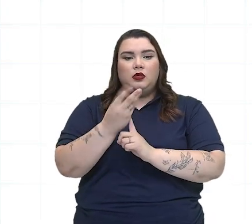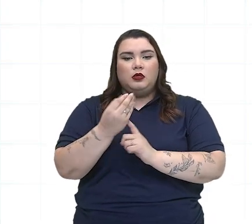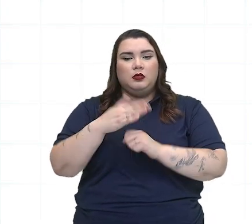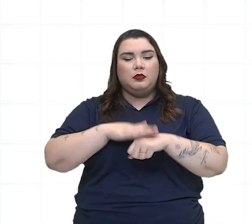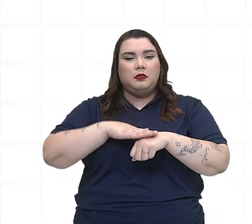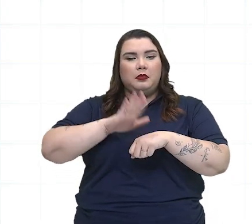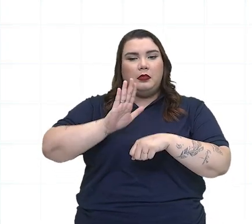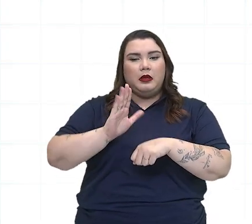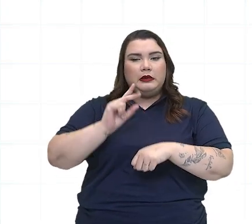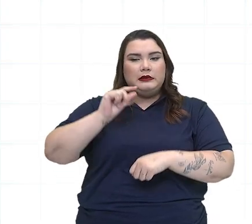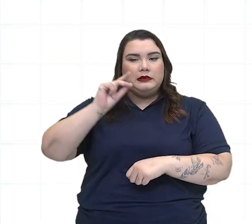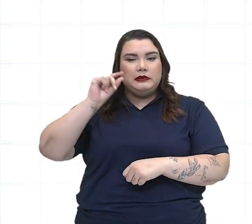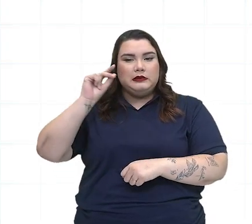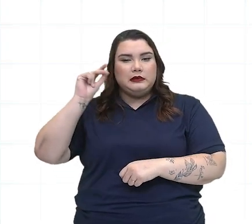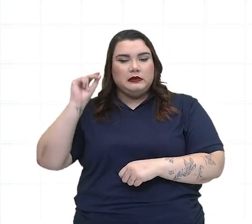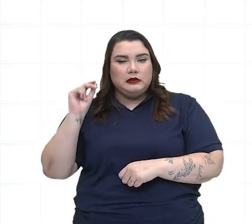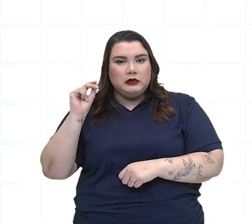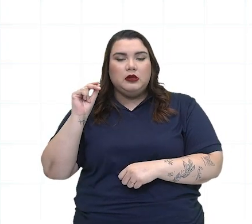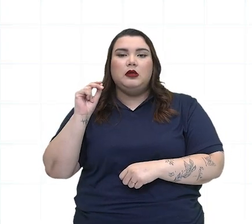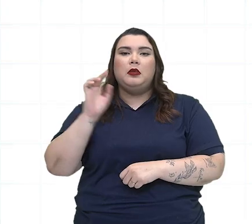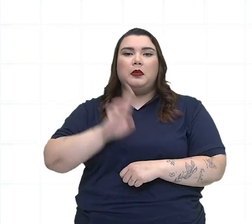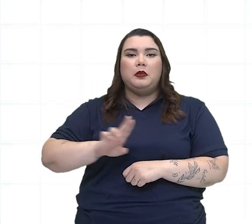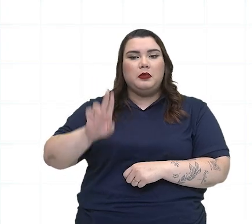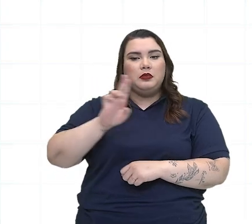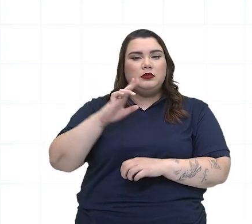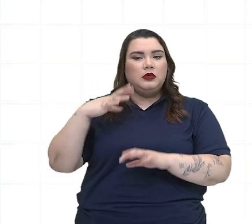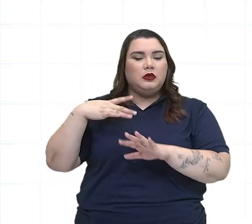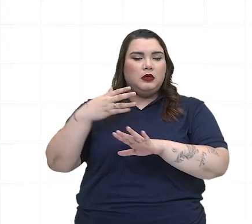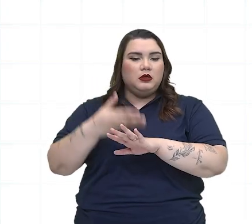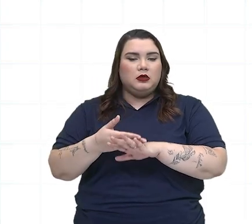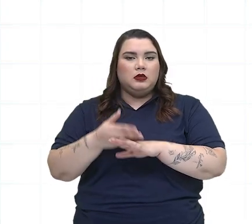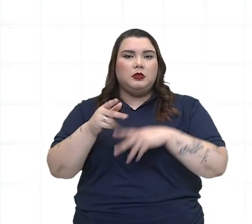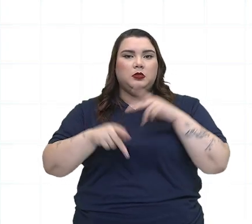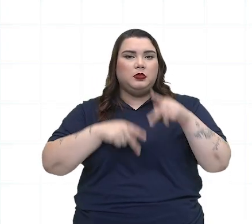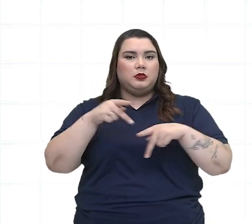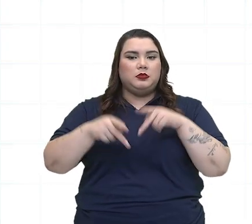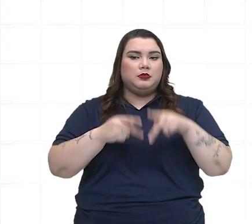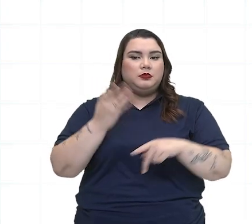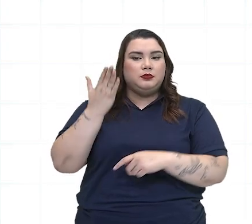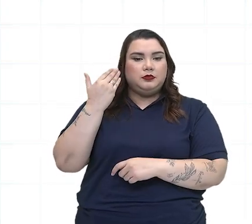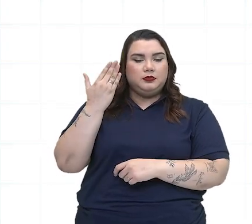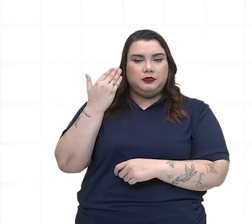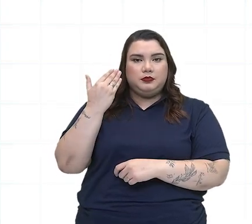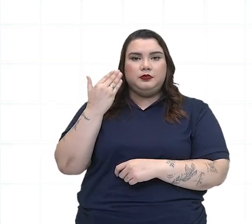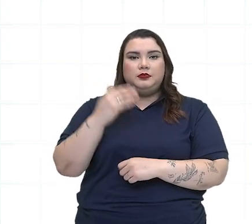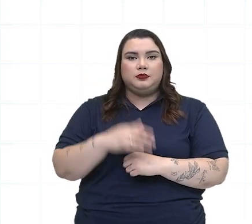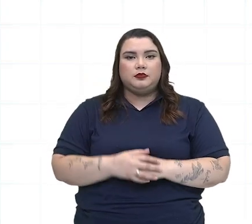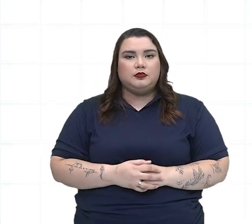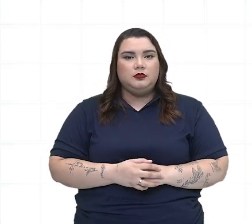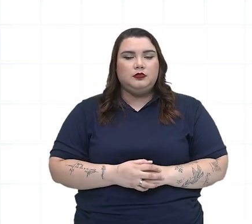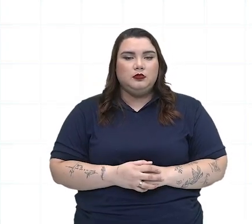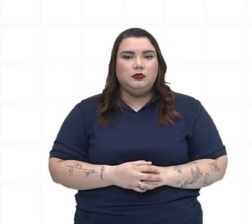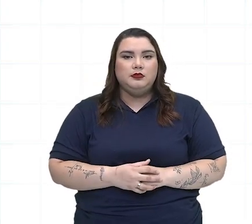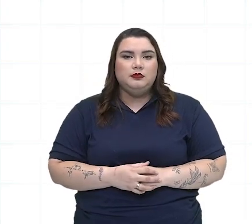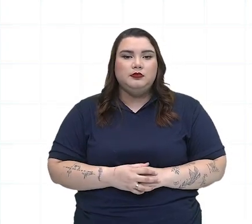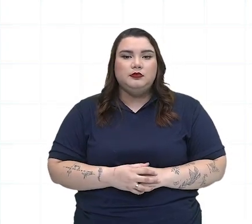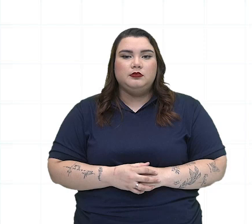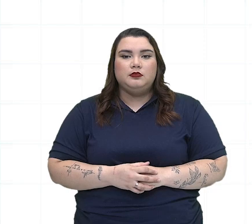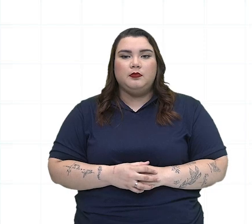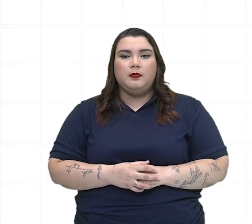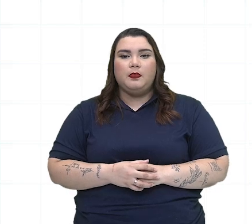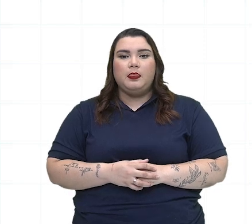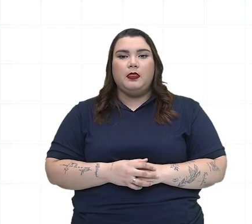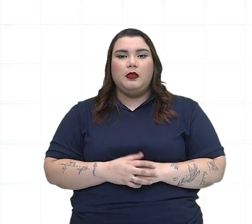arte mais consistentemente prestigiada e populares desde a antiguidade.